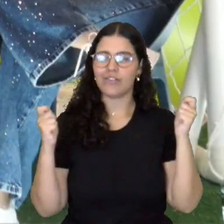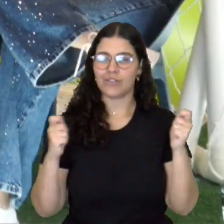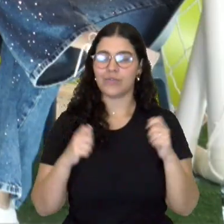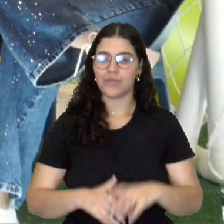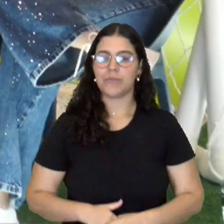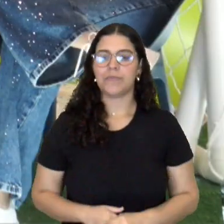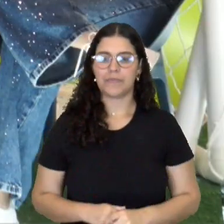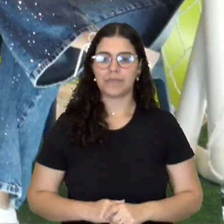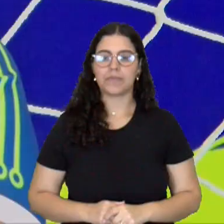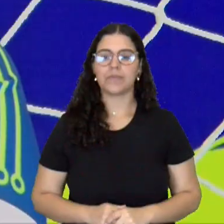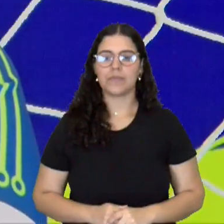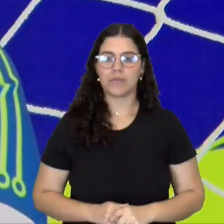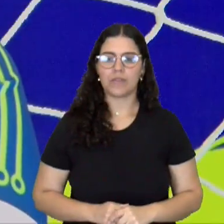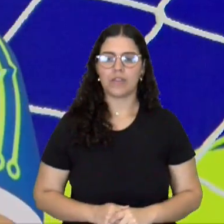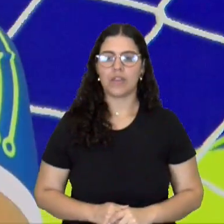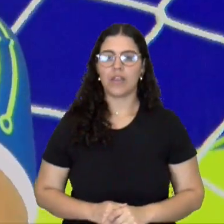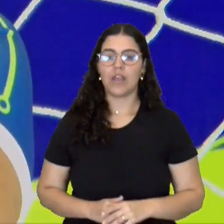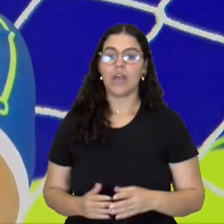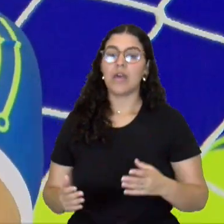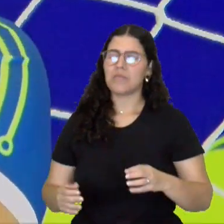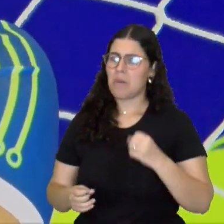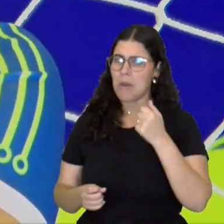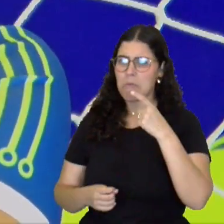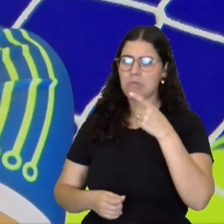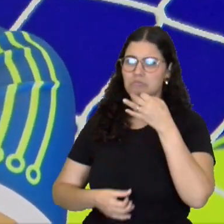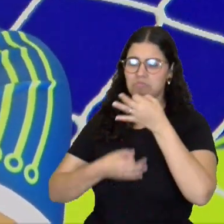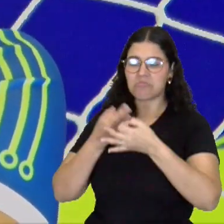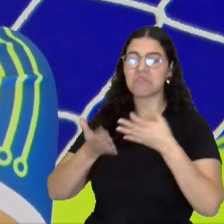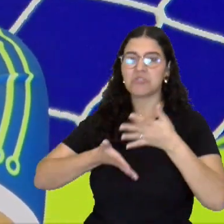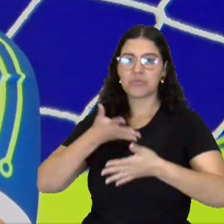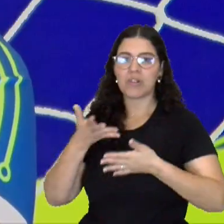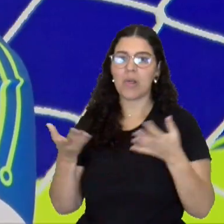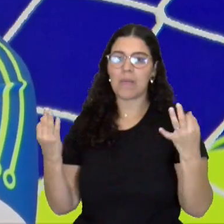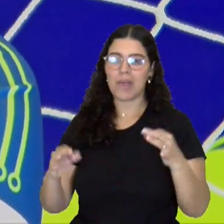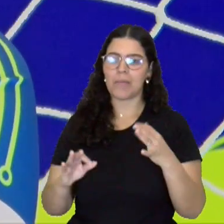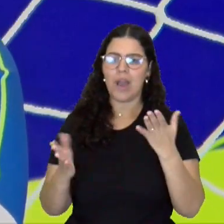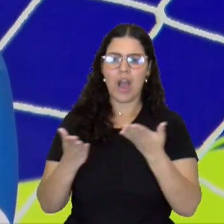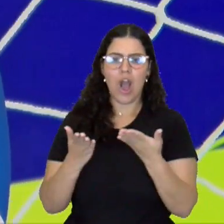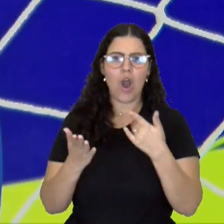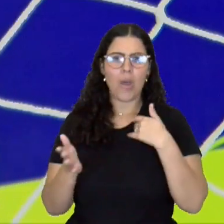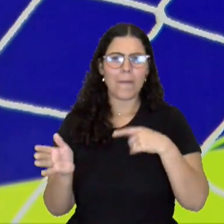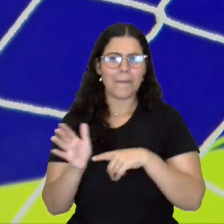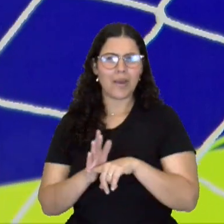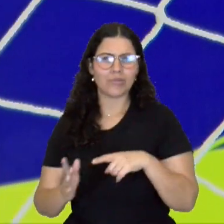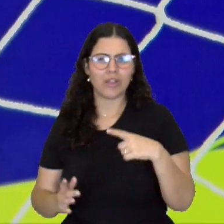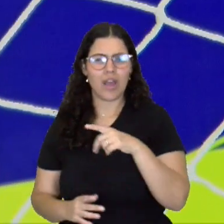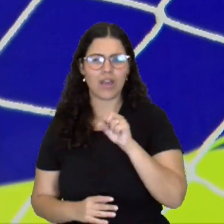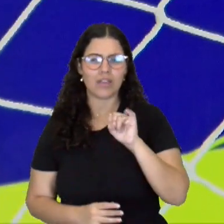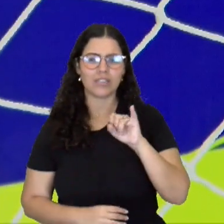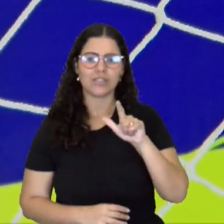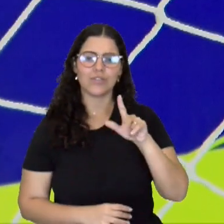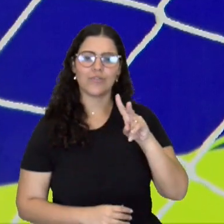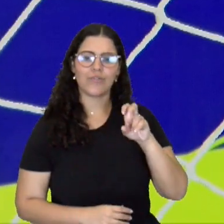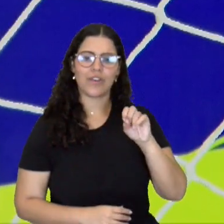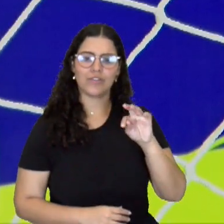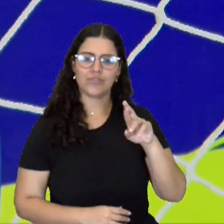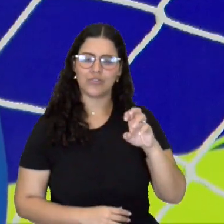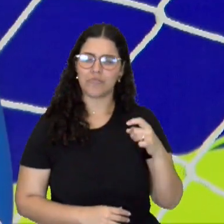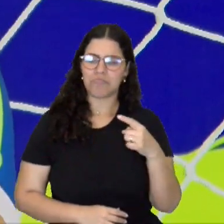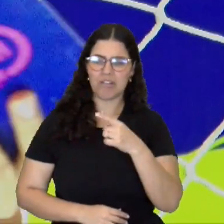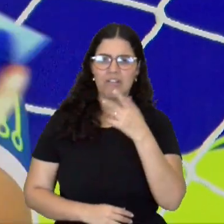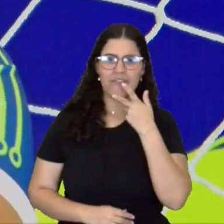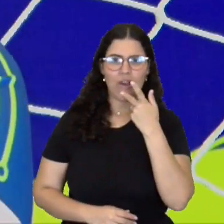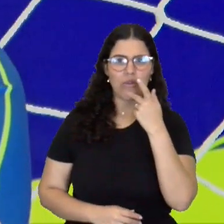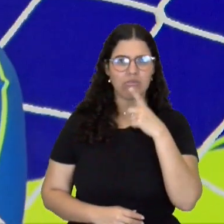vou puxar agora esse gancho para Silvestre. O Paulo falou que não é só estudante do Recife que vai estar aqui nesses dias do